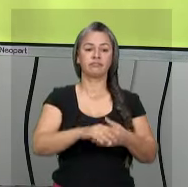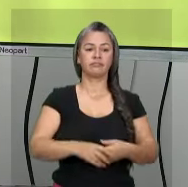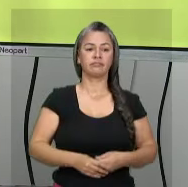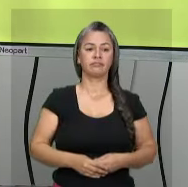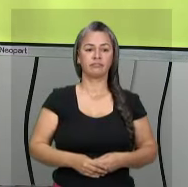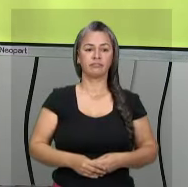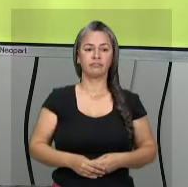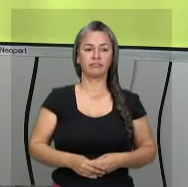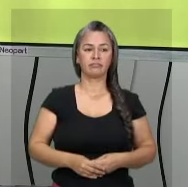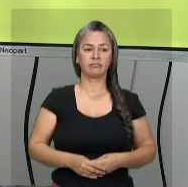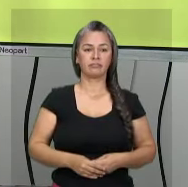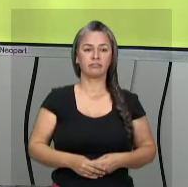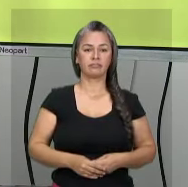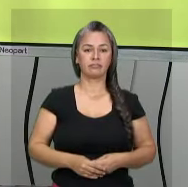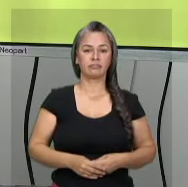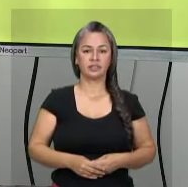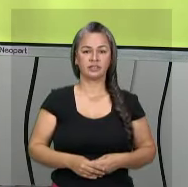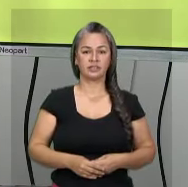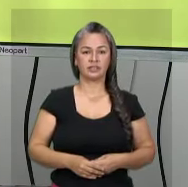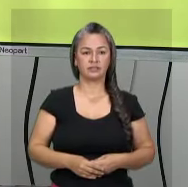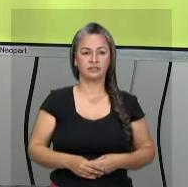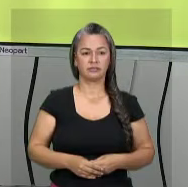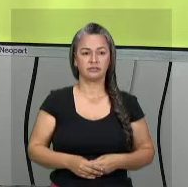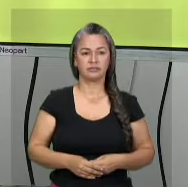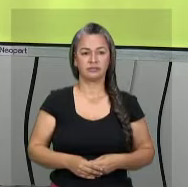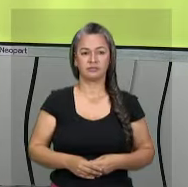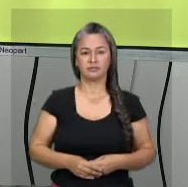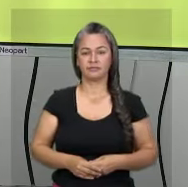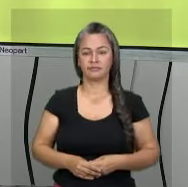Então, como que é o esqueleto humano? Quais são as